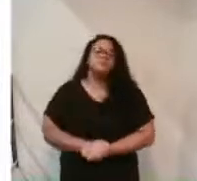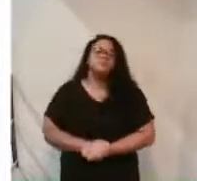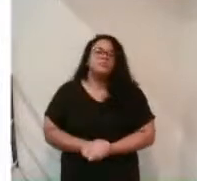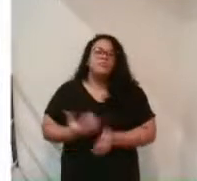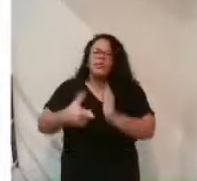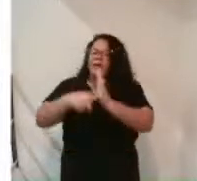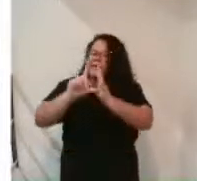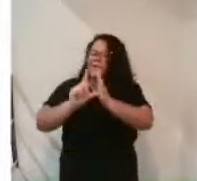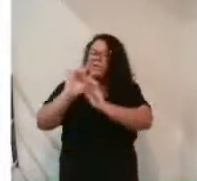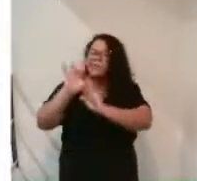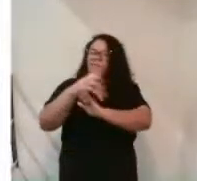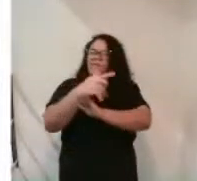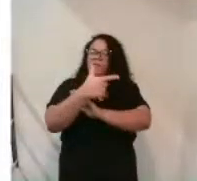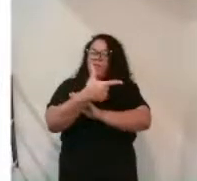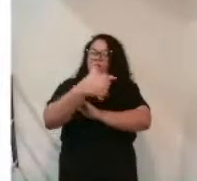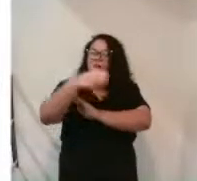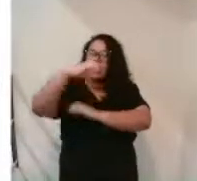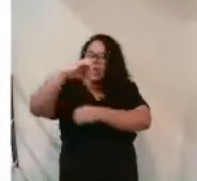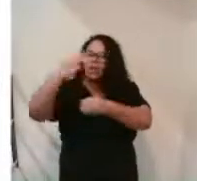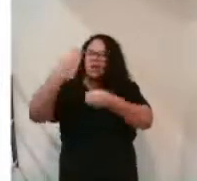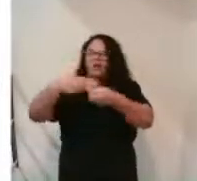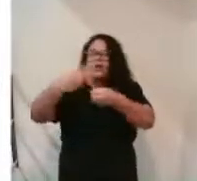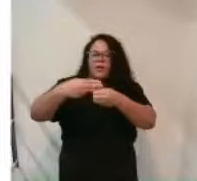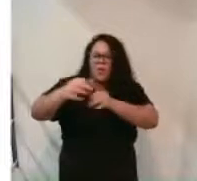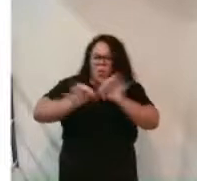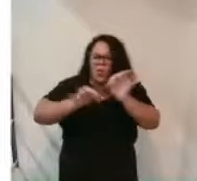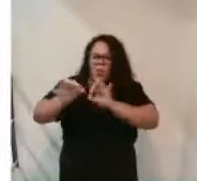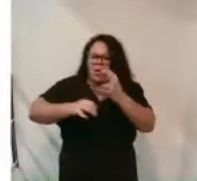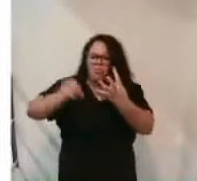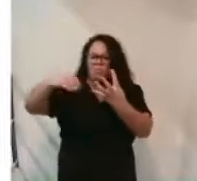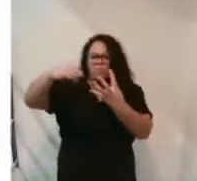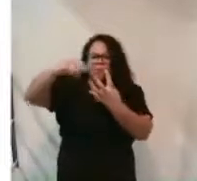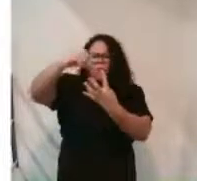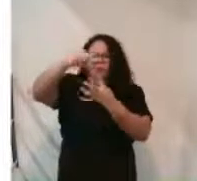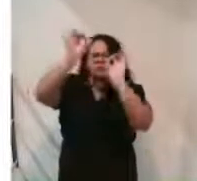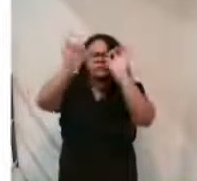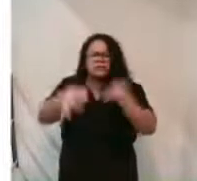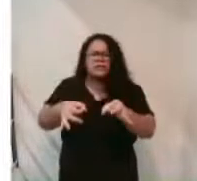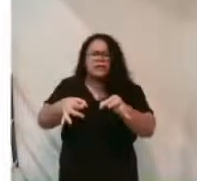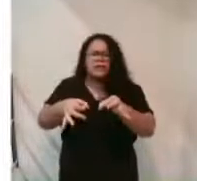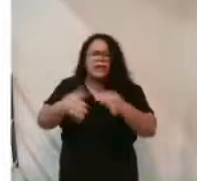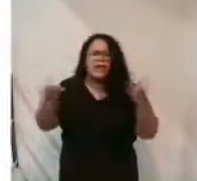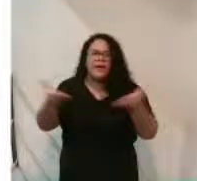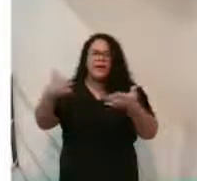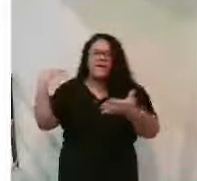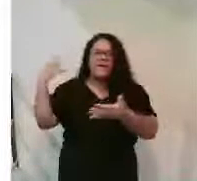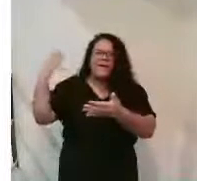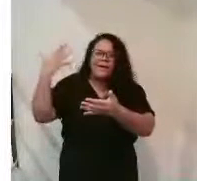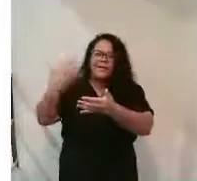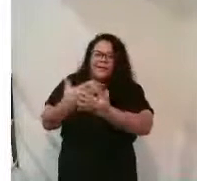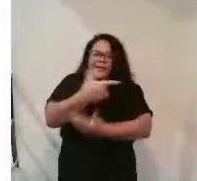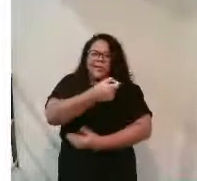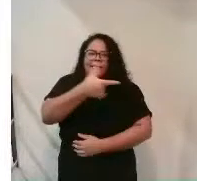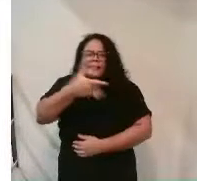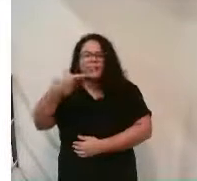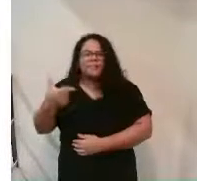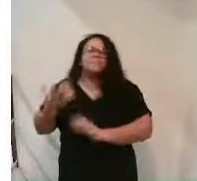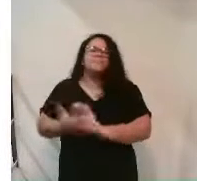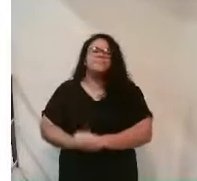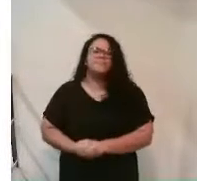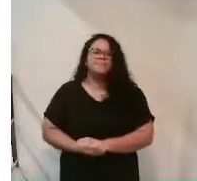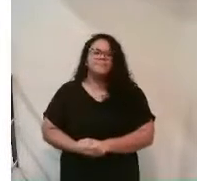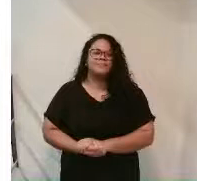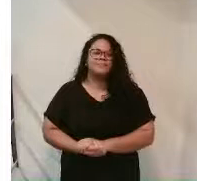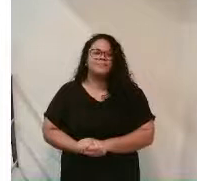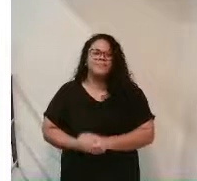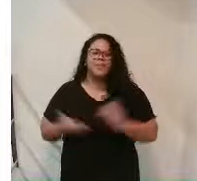seus resíduos sólidos. E a situação de fevereiro de 2022, e aqui a nossa situação em